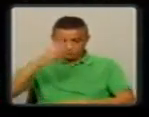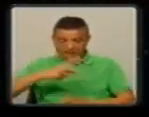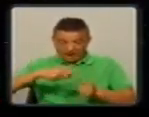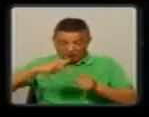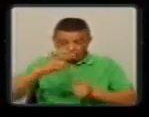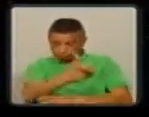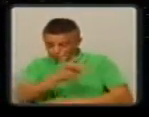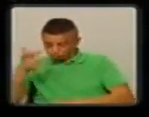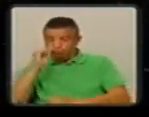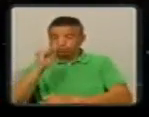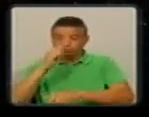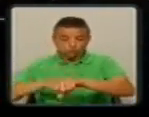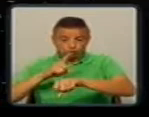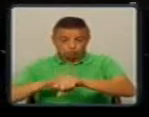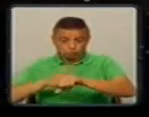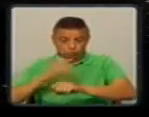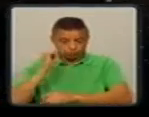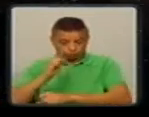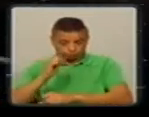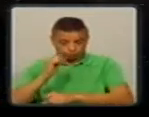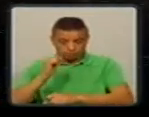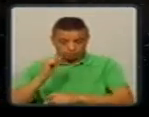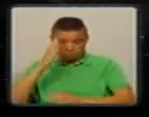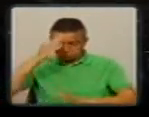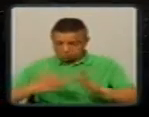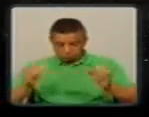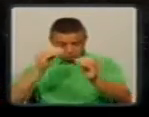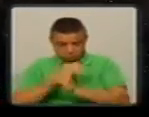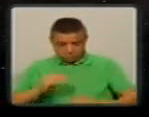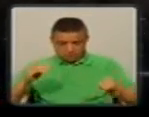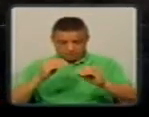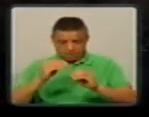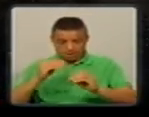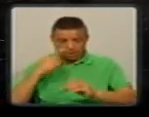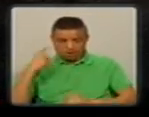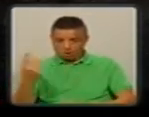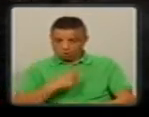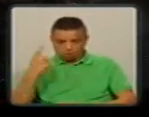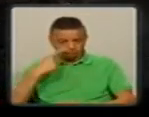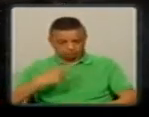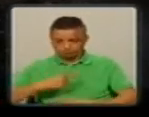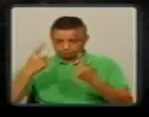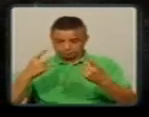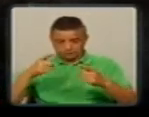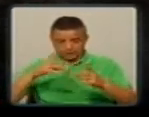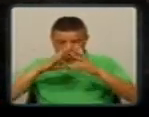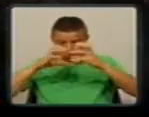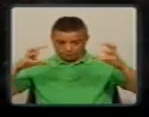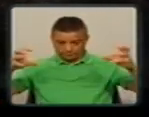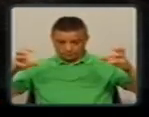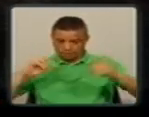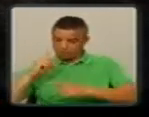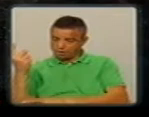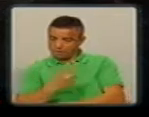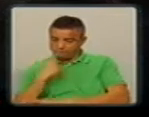por segundo. Não, vamos já esclarecer que não vai acontecer rigorosamente nada. Nós conhecemos centenas e centenas deste tipo de nuvens que estão à volta da